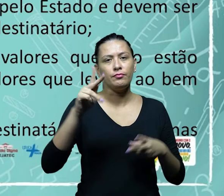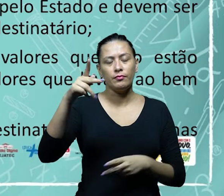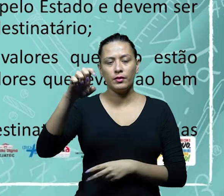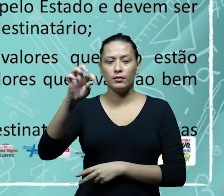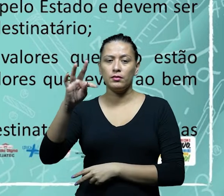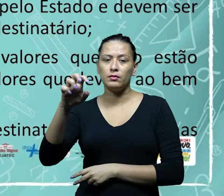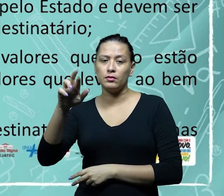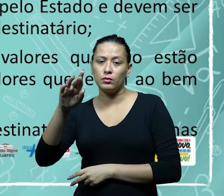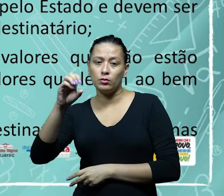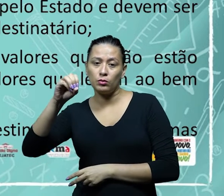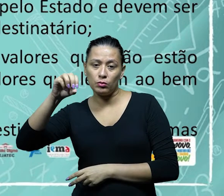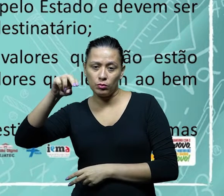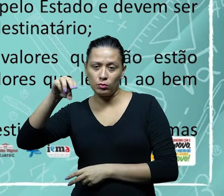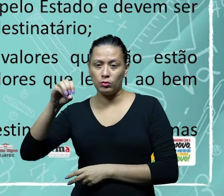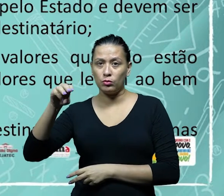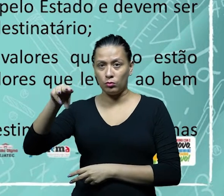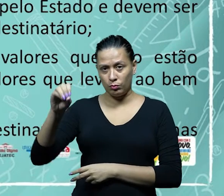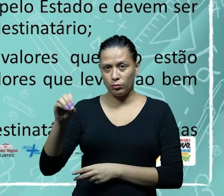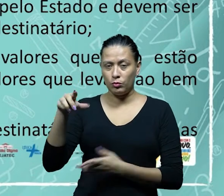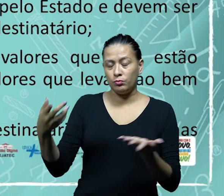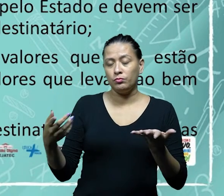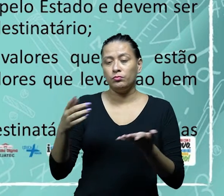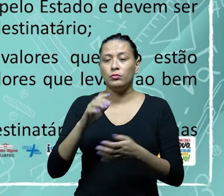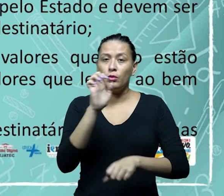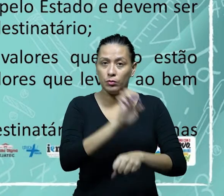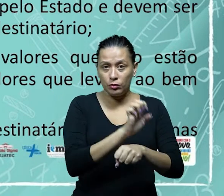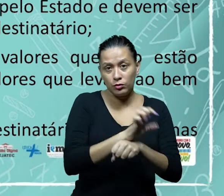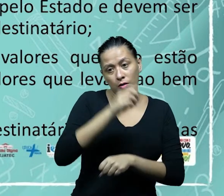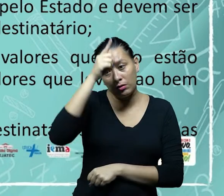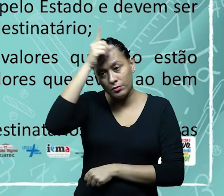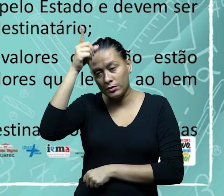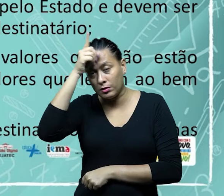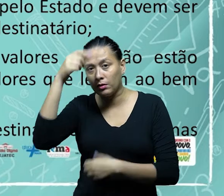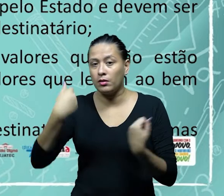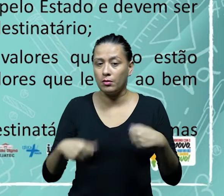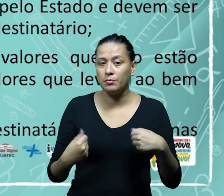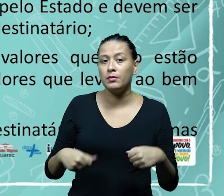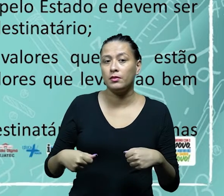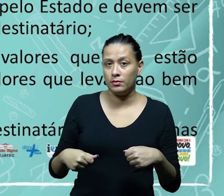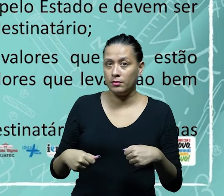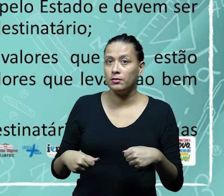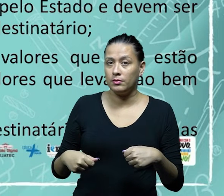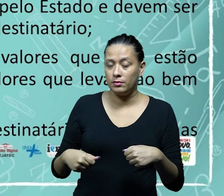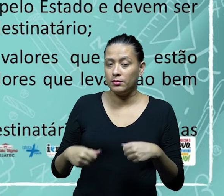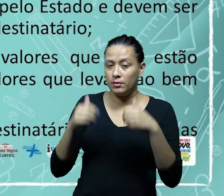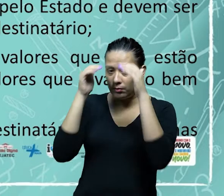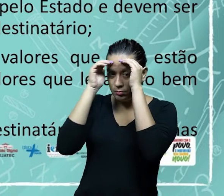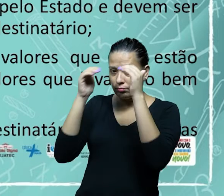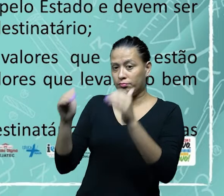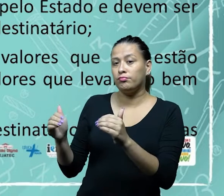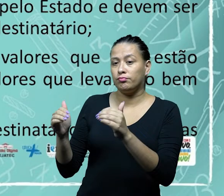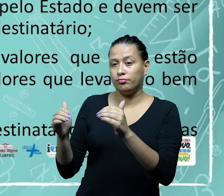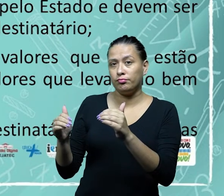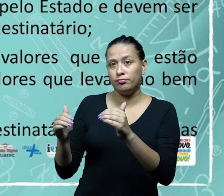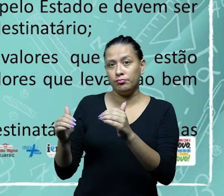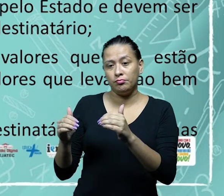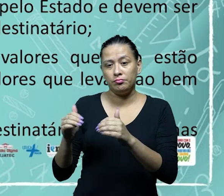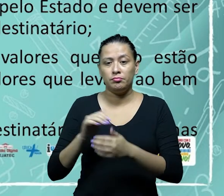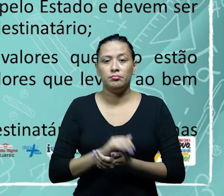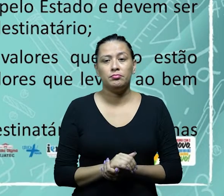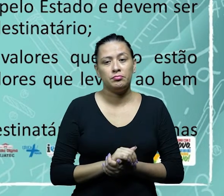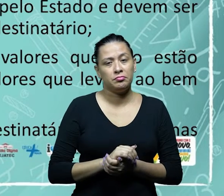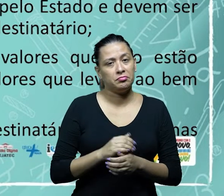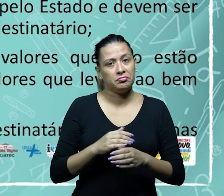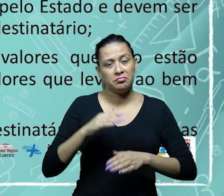jurídicas são elaboradas pelo Estado e devem ser cumpridas independentemente da sensação íntima do destinatário